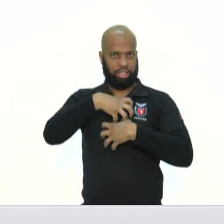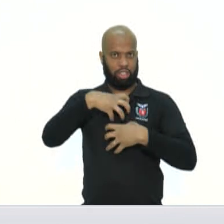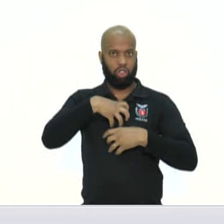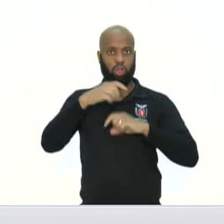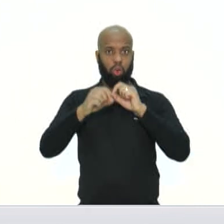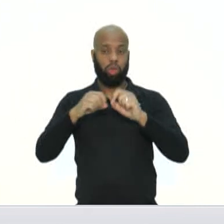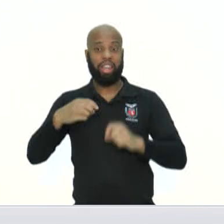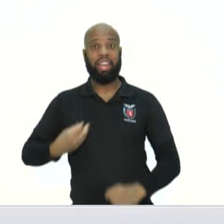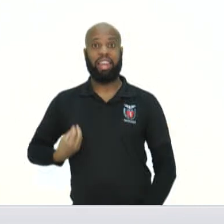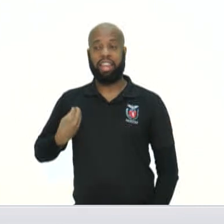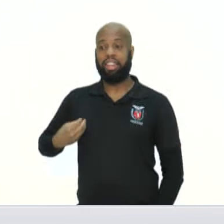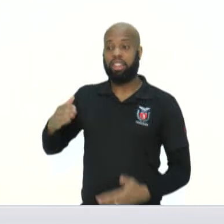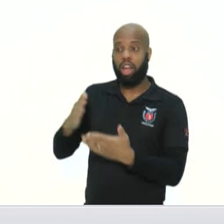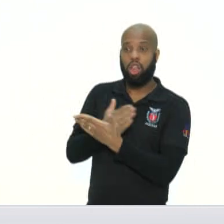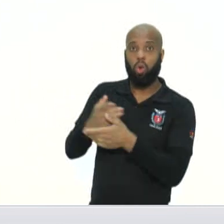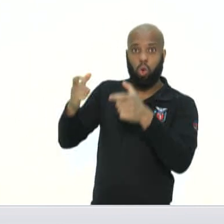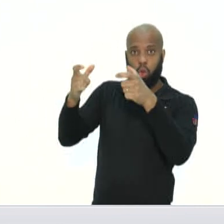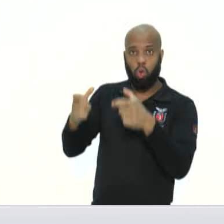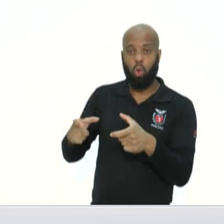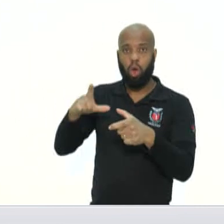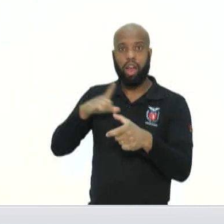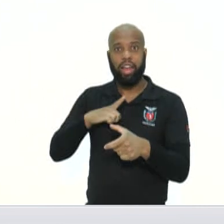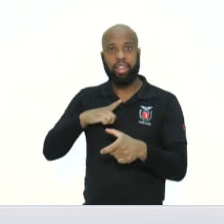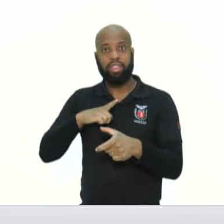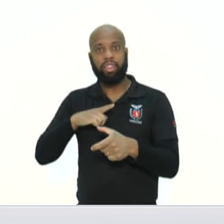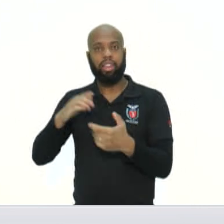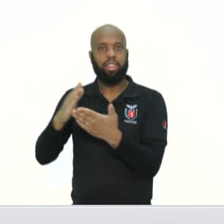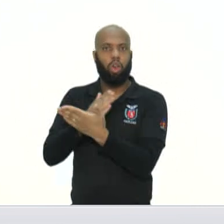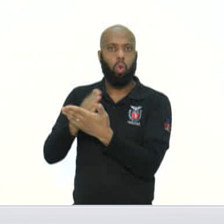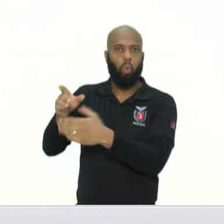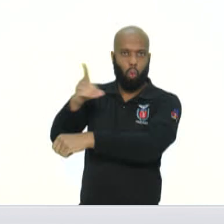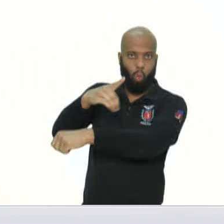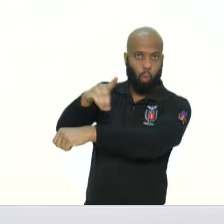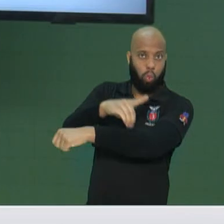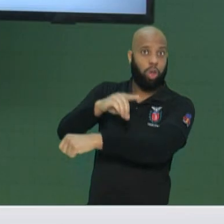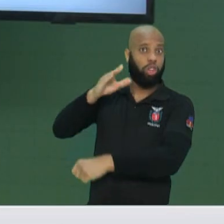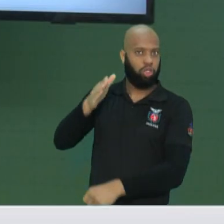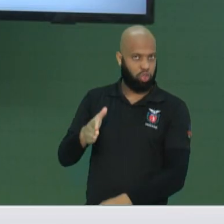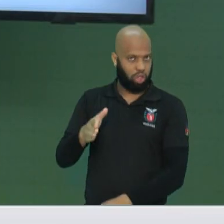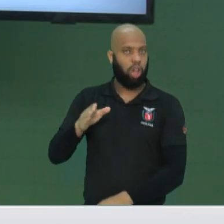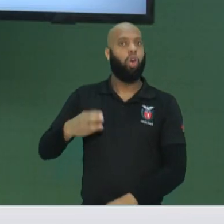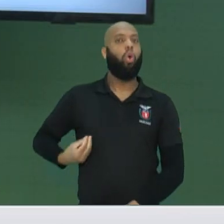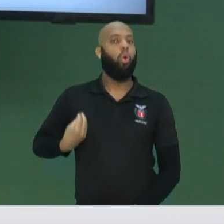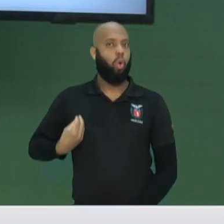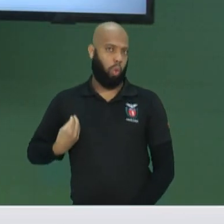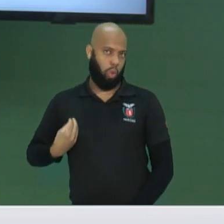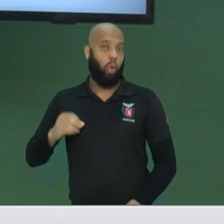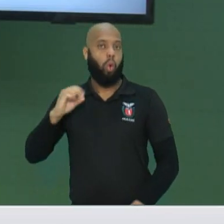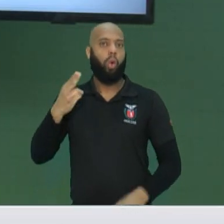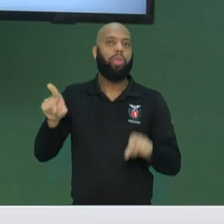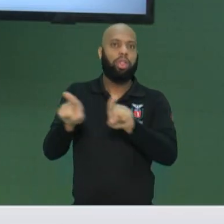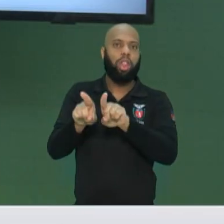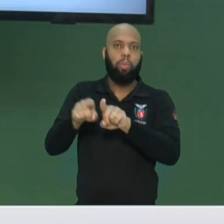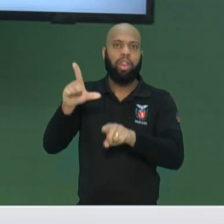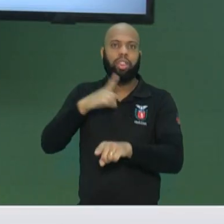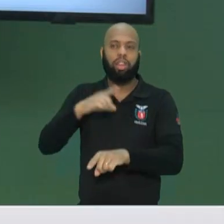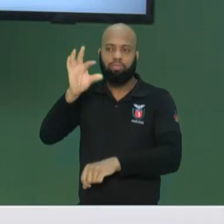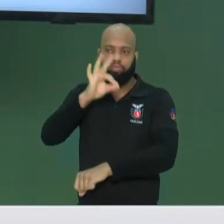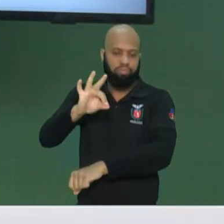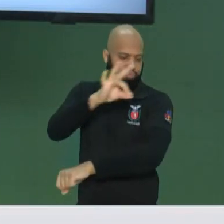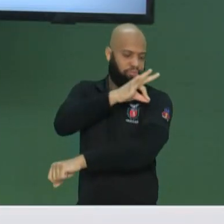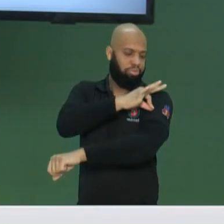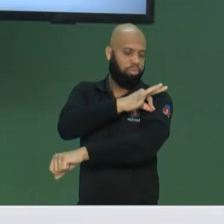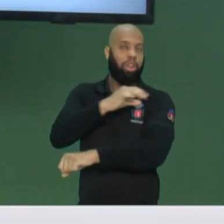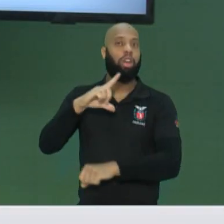em área com casos confirmados da doença ou que tenha a presença do mosquito. Então, preste atenção